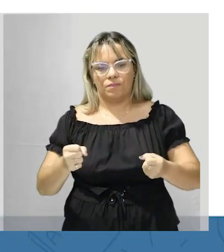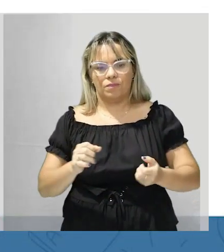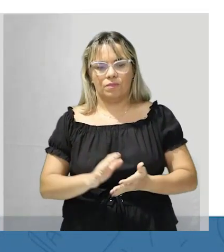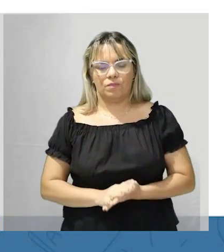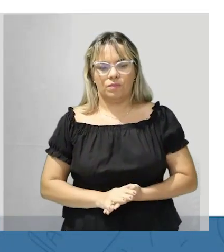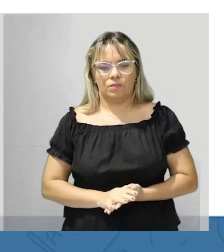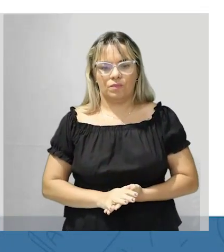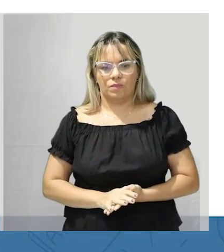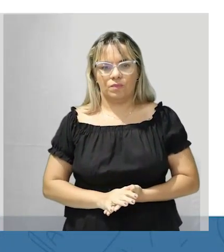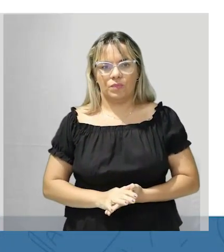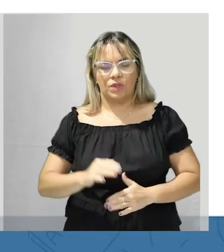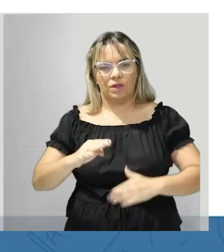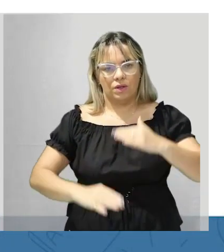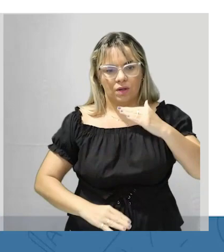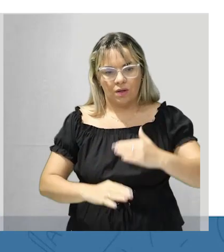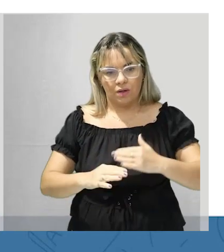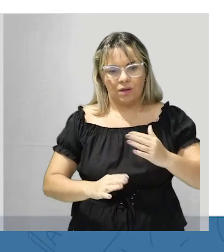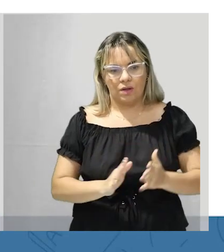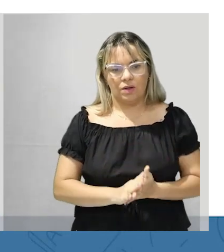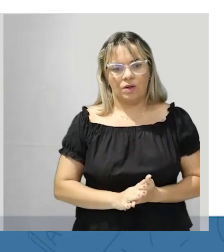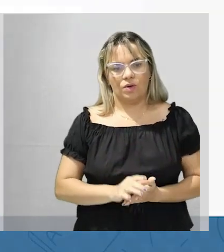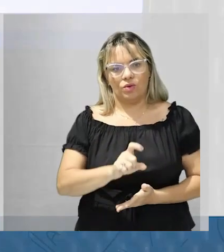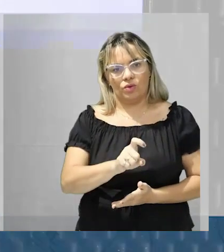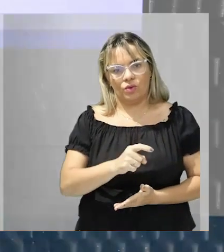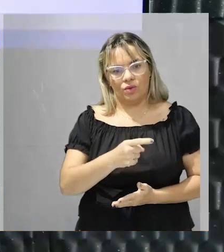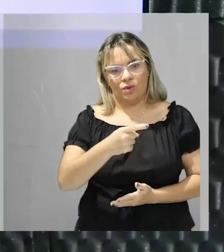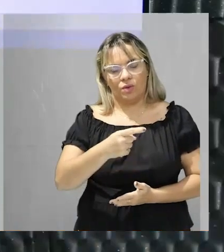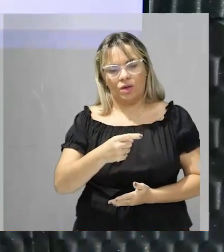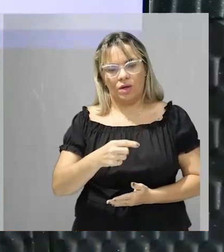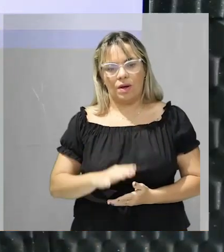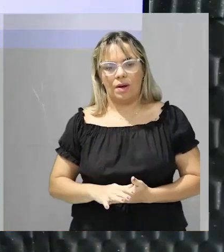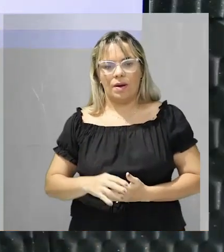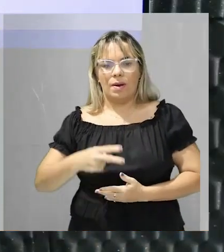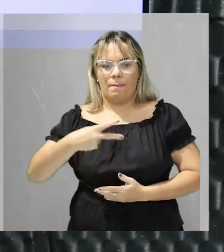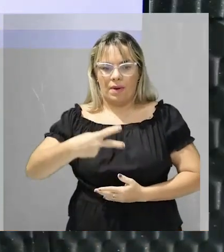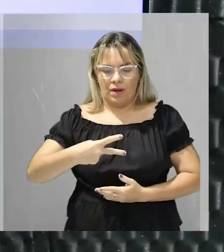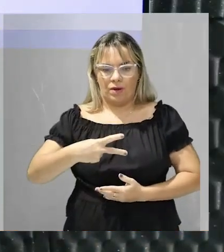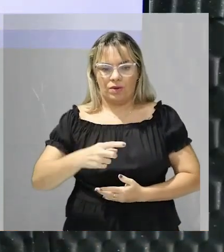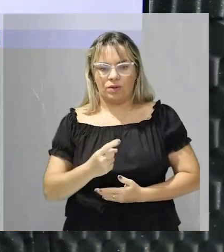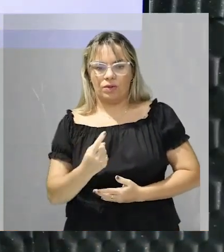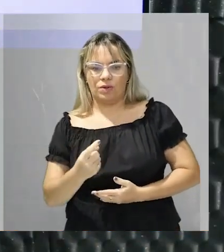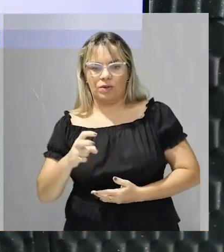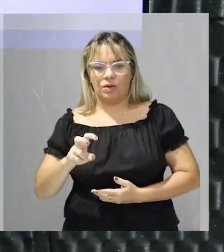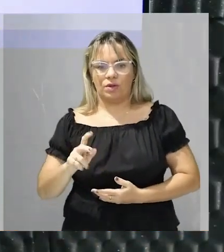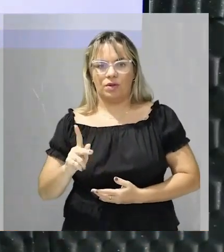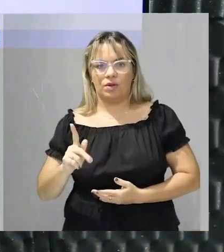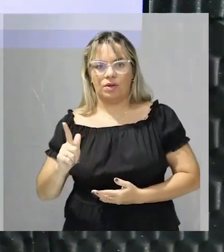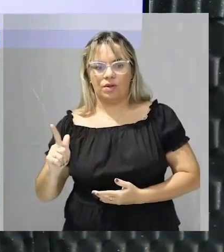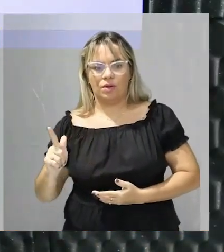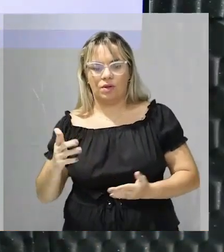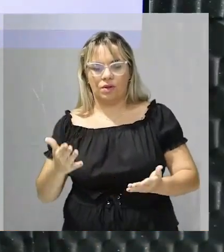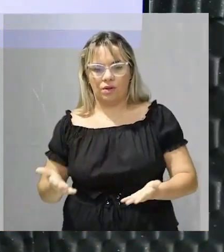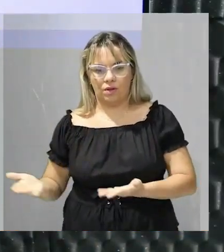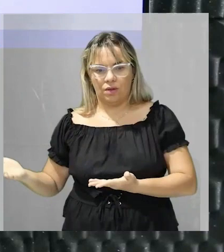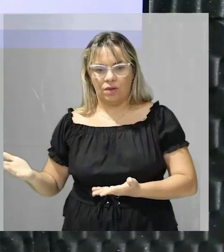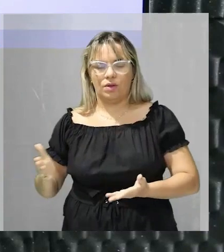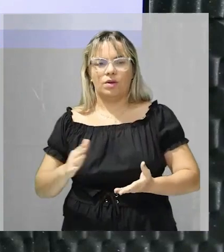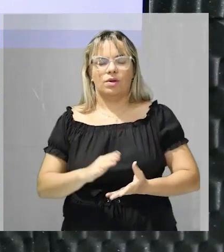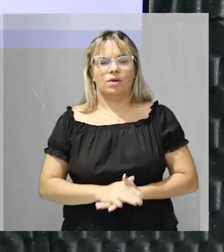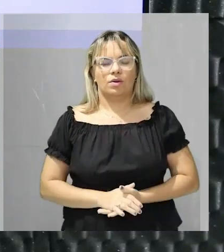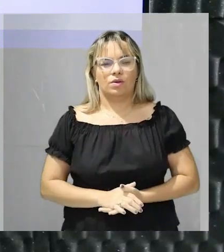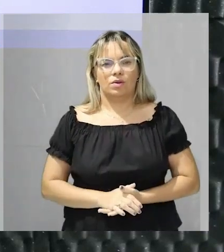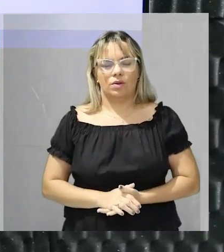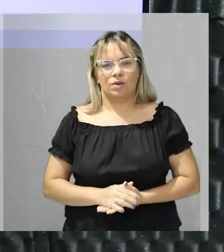a média maior do que 15 quilogramas não é verdade e aí o 15 quilogramas